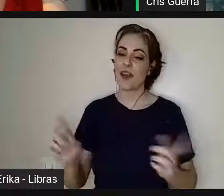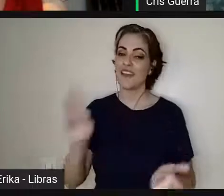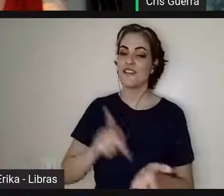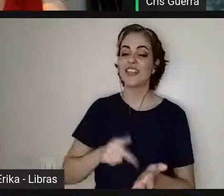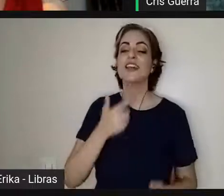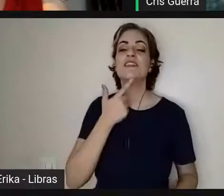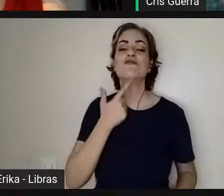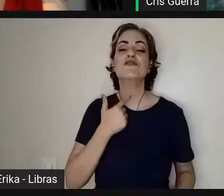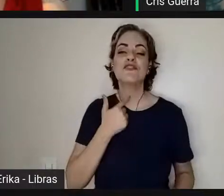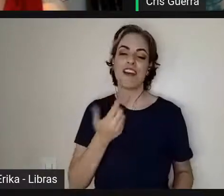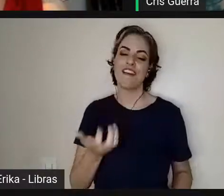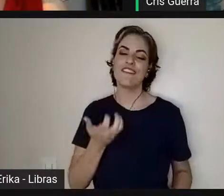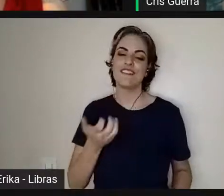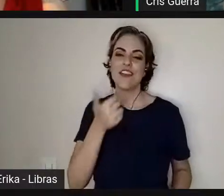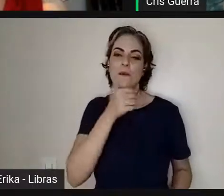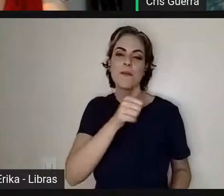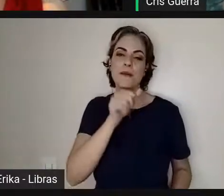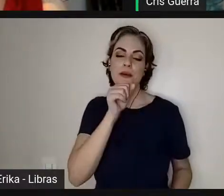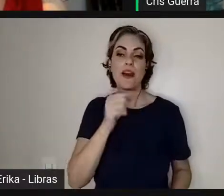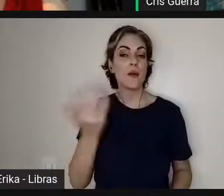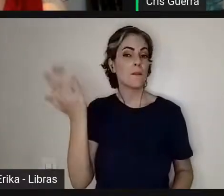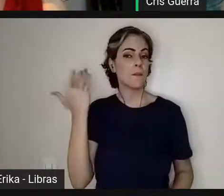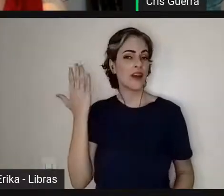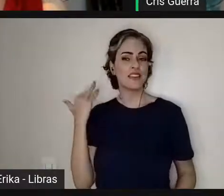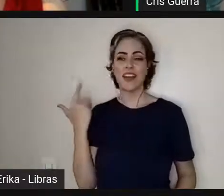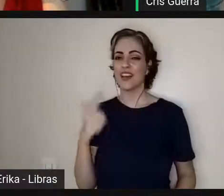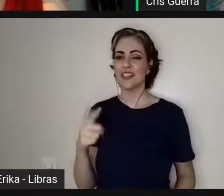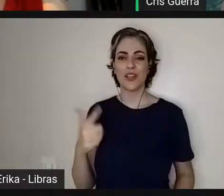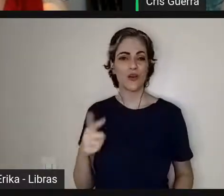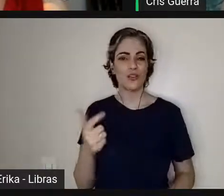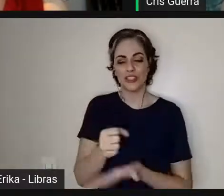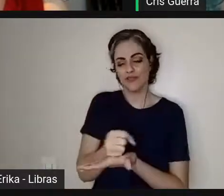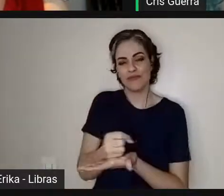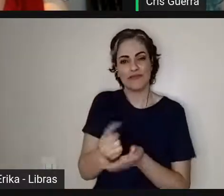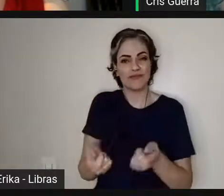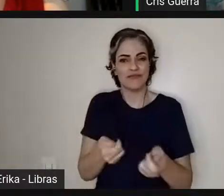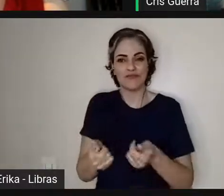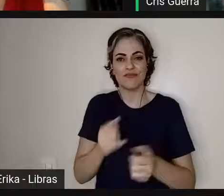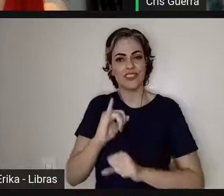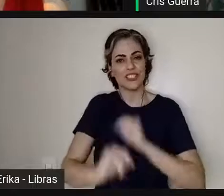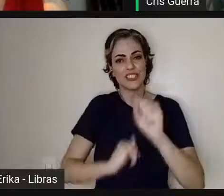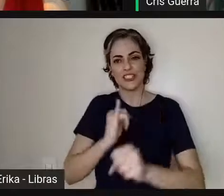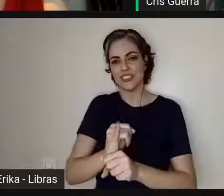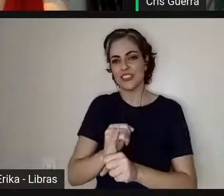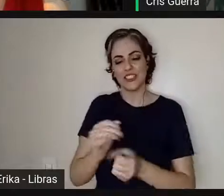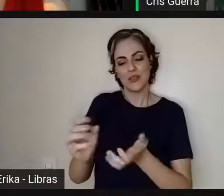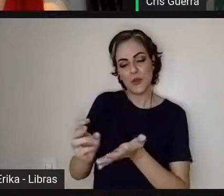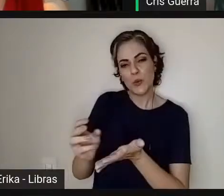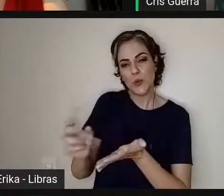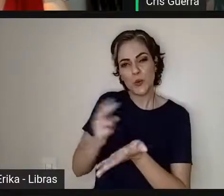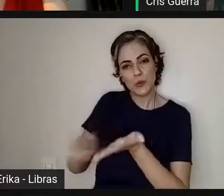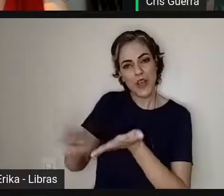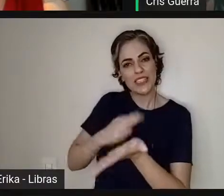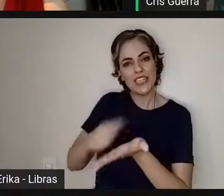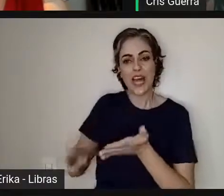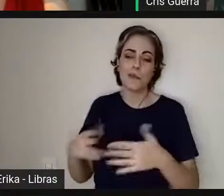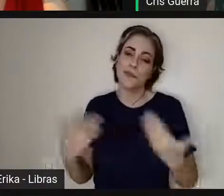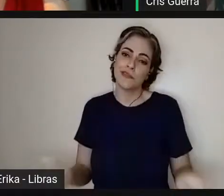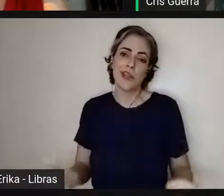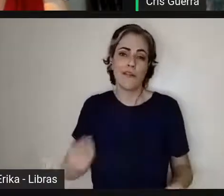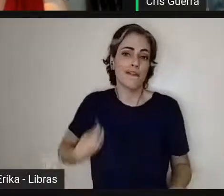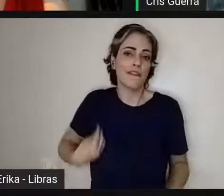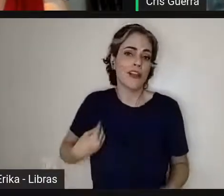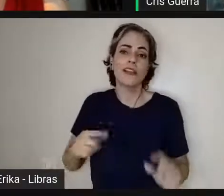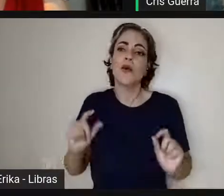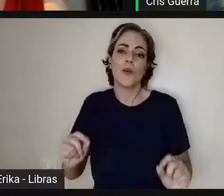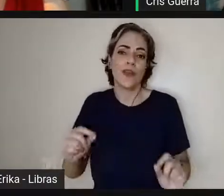muito. Eu falo que naquela época não tinha PlayStation, não tinha internet, não tinha WhatsApp, então eles faziam filho para distrair, né?